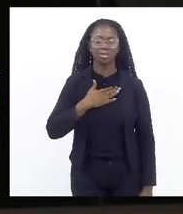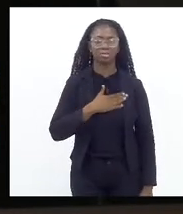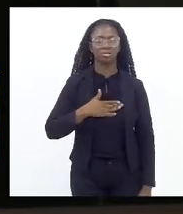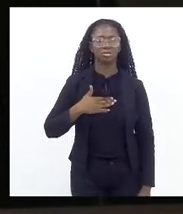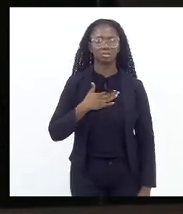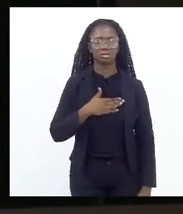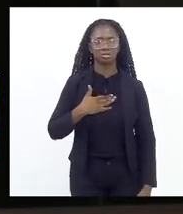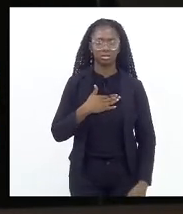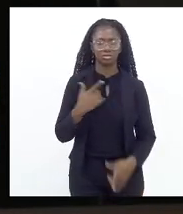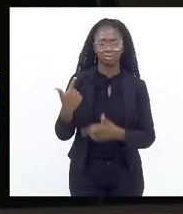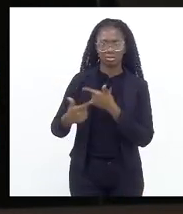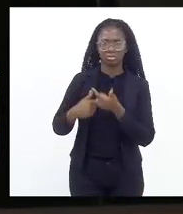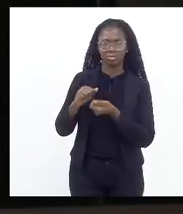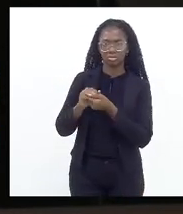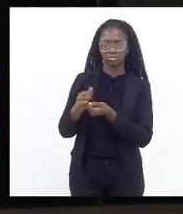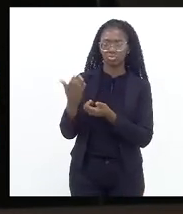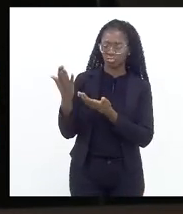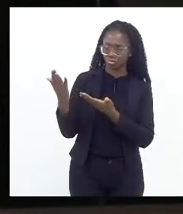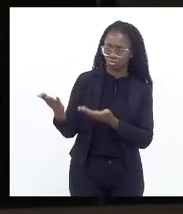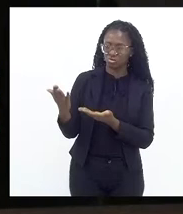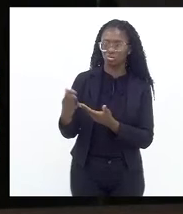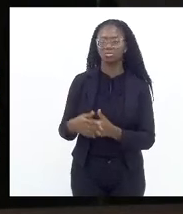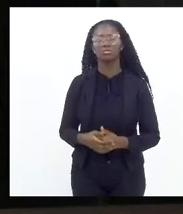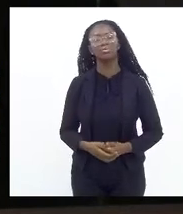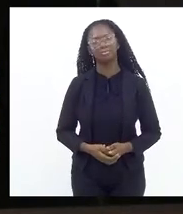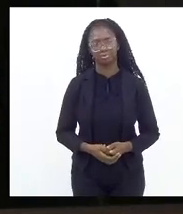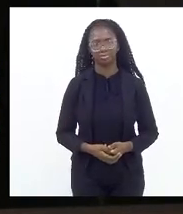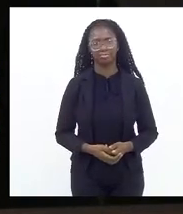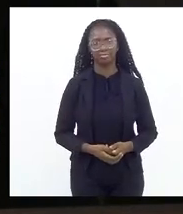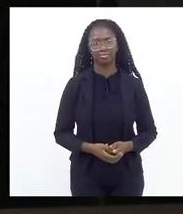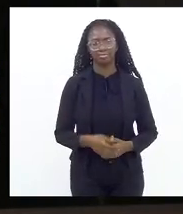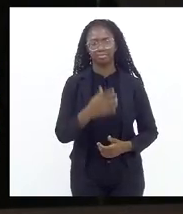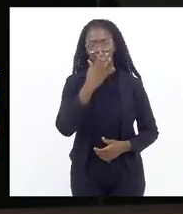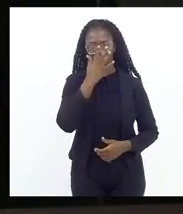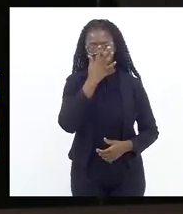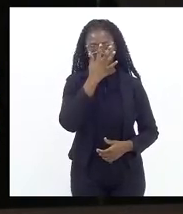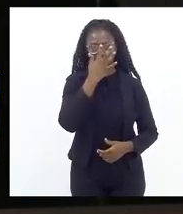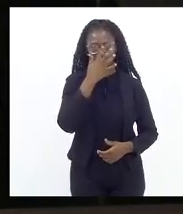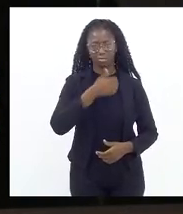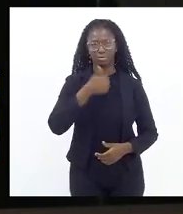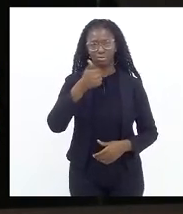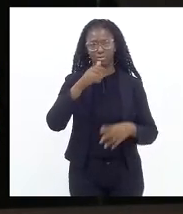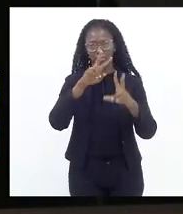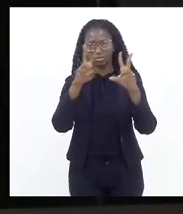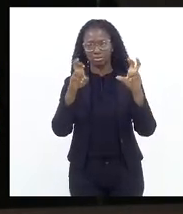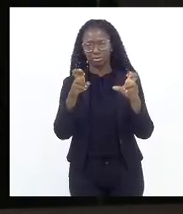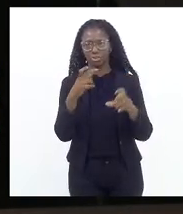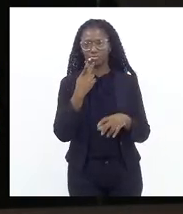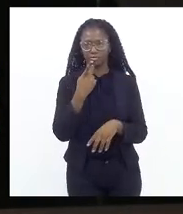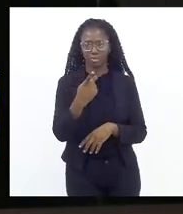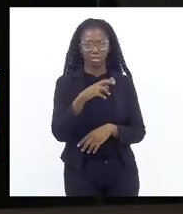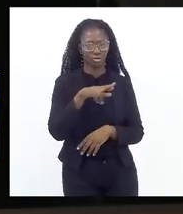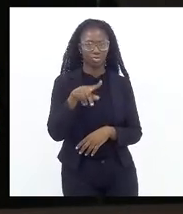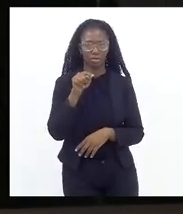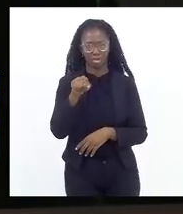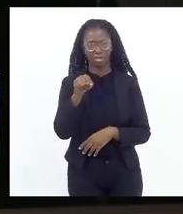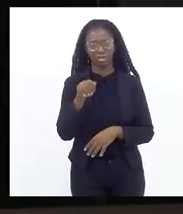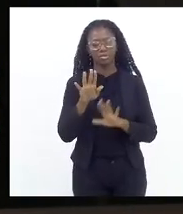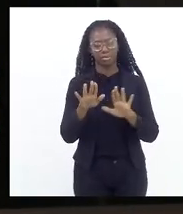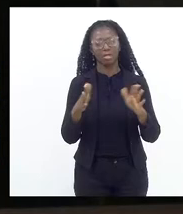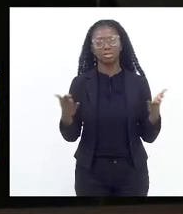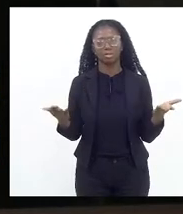parte dessa frente parlamentar. O primeiro assunto que eu iria falar não seria esse, mas eu já